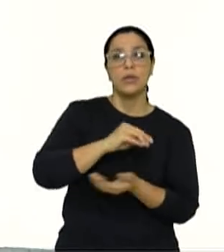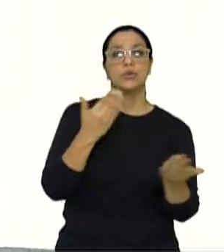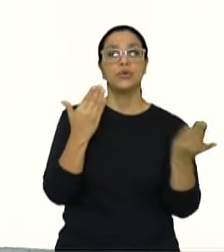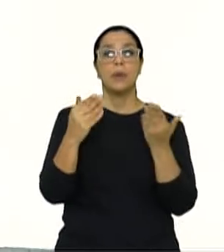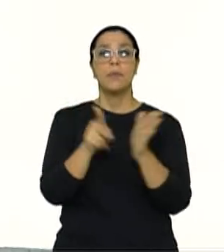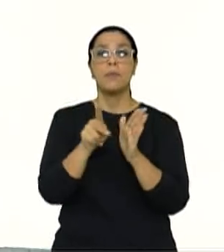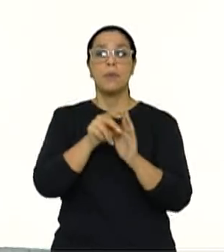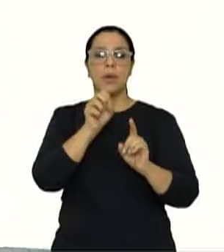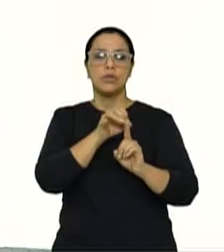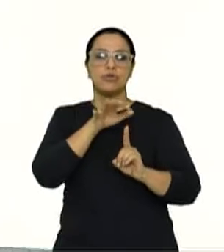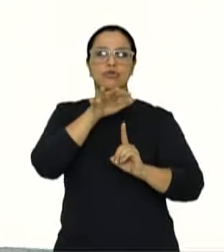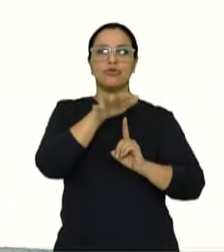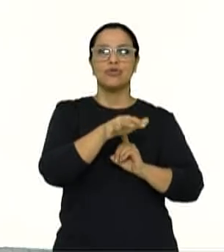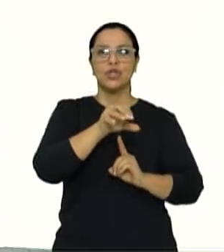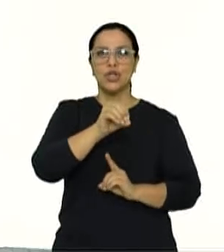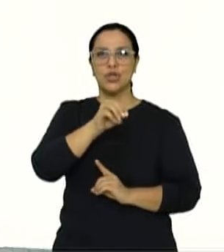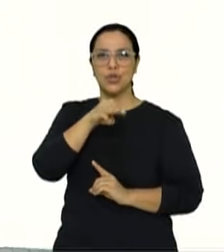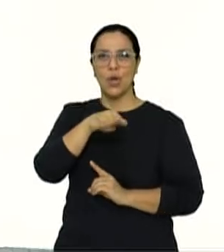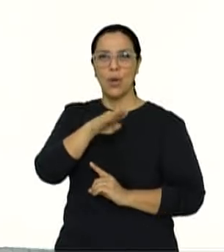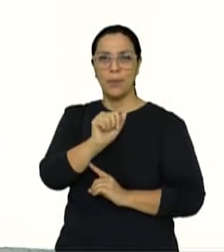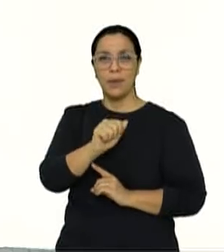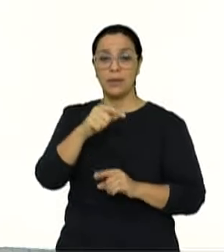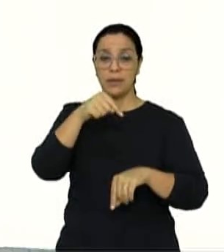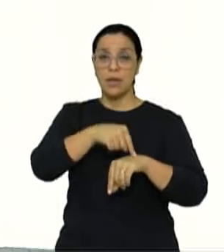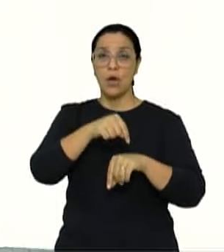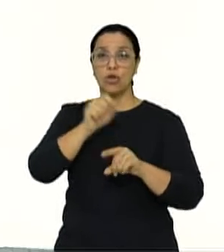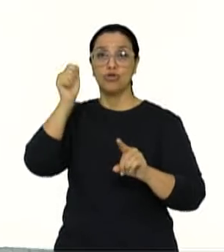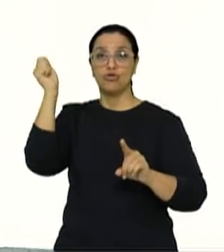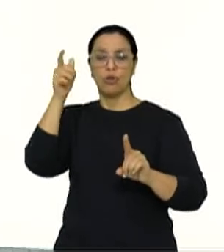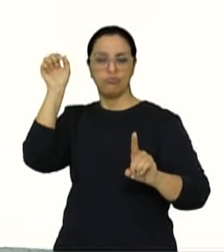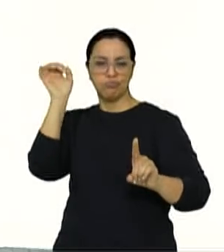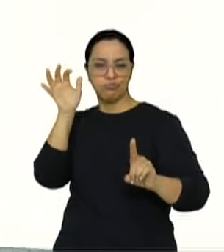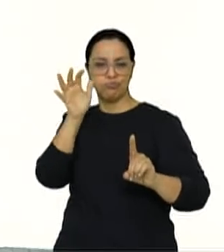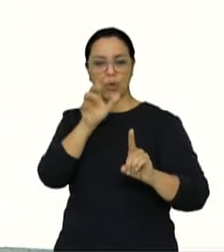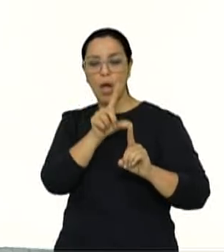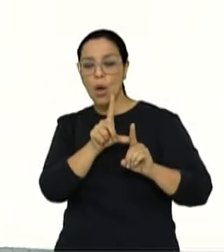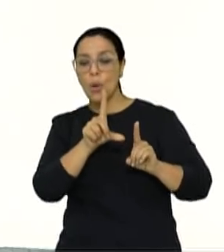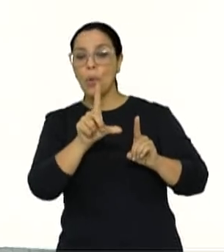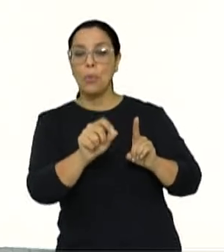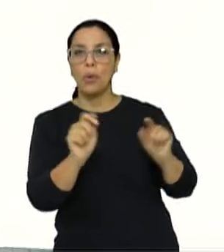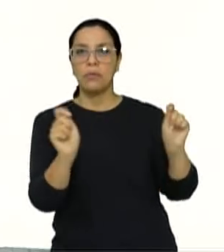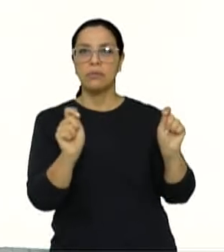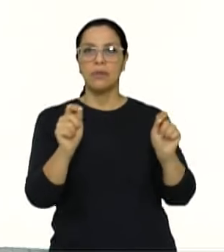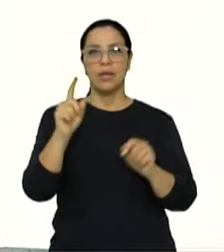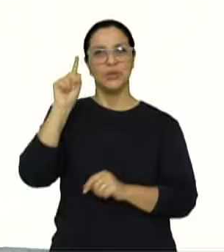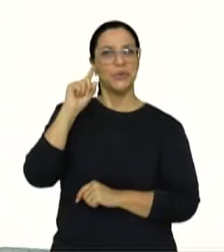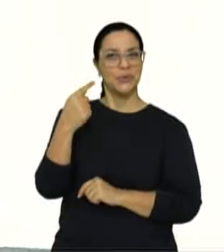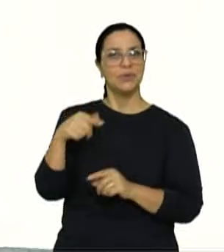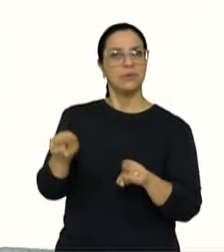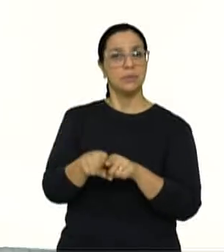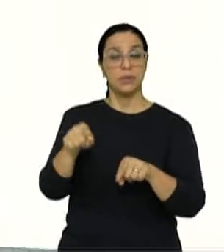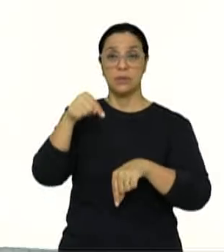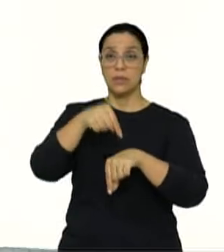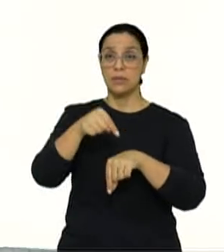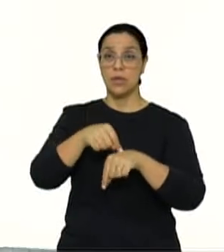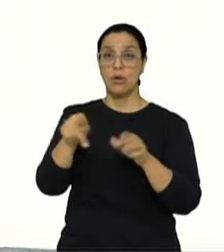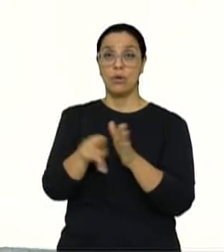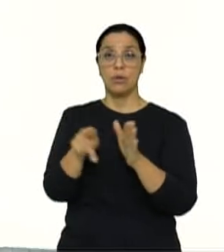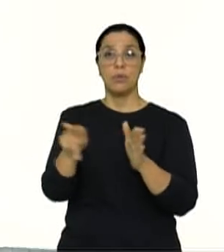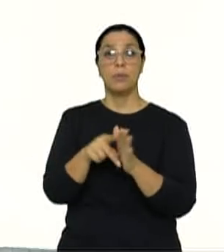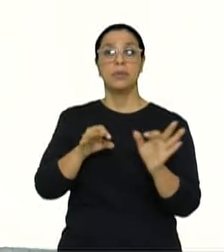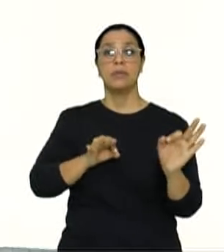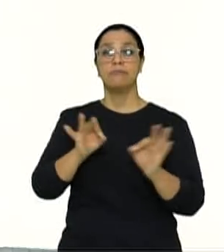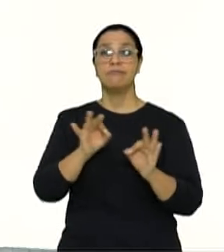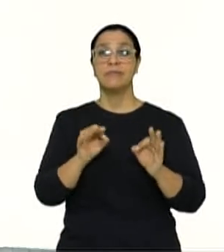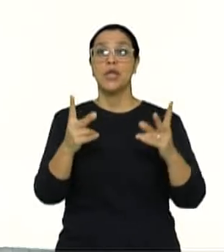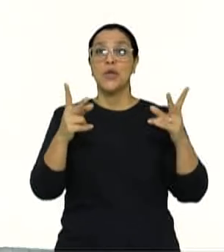comparada à sombra desse mesmo objeto no horário em que o Sol está mais alto no dia. Nesse horário, a sombra possui as